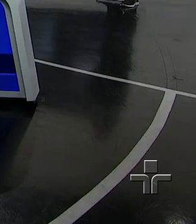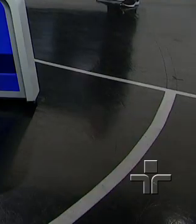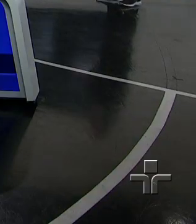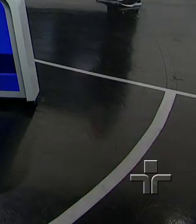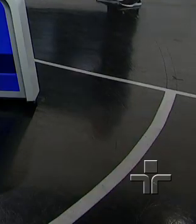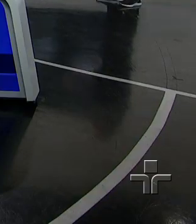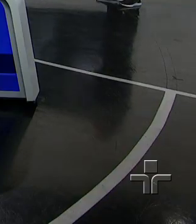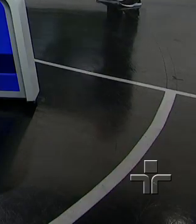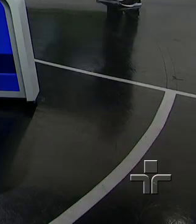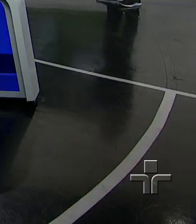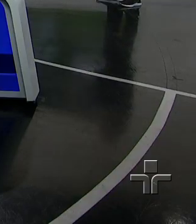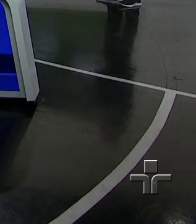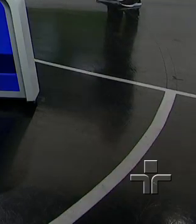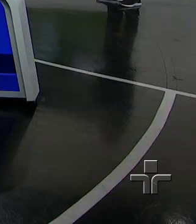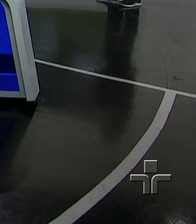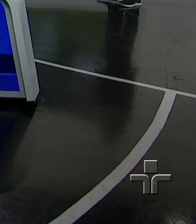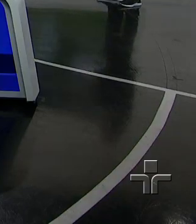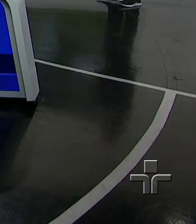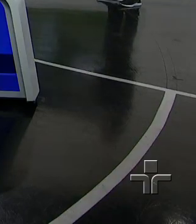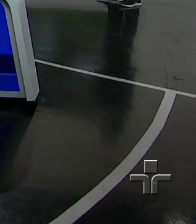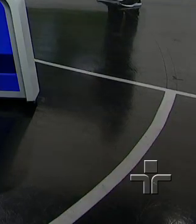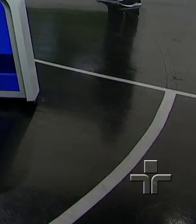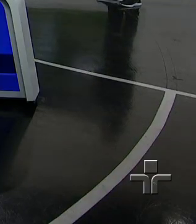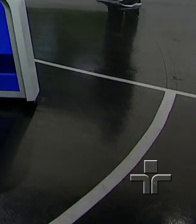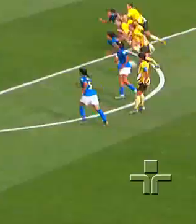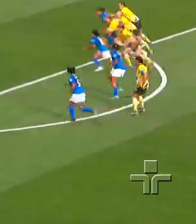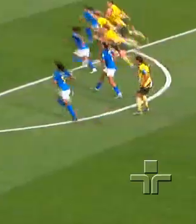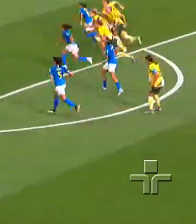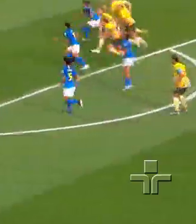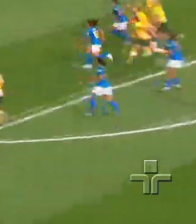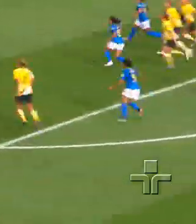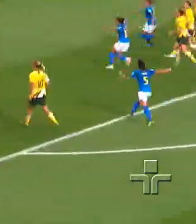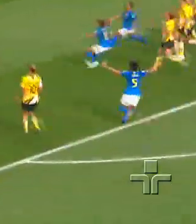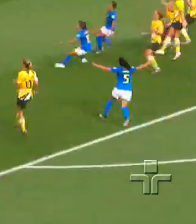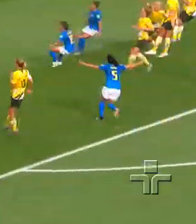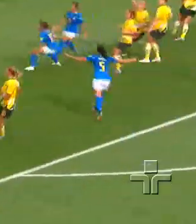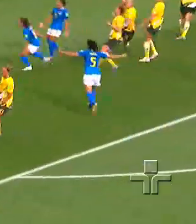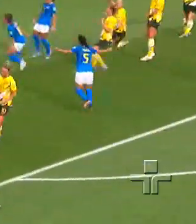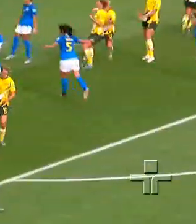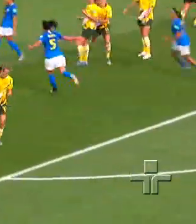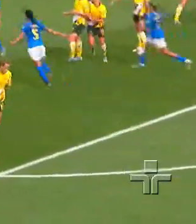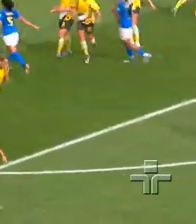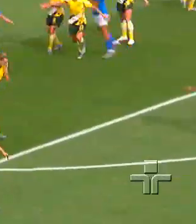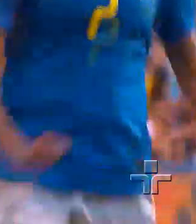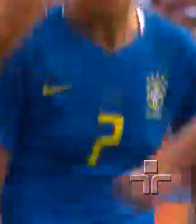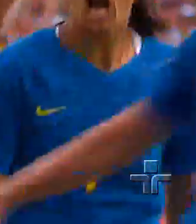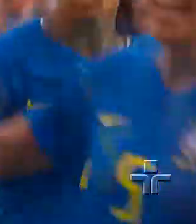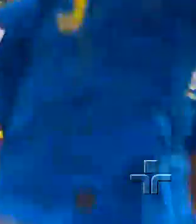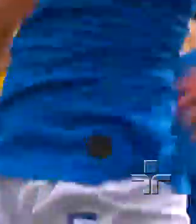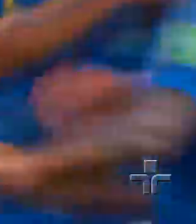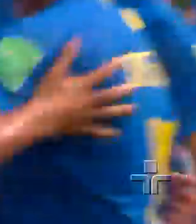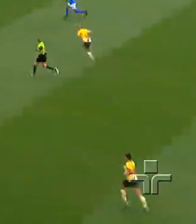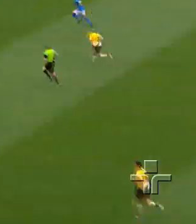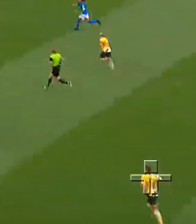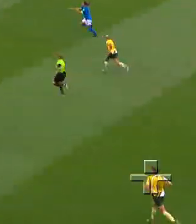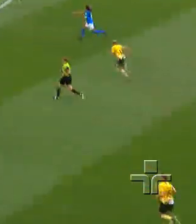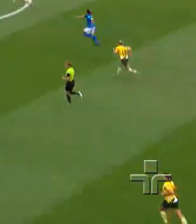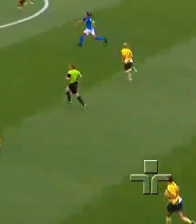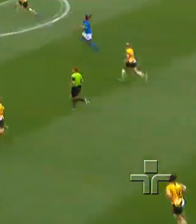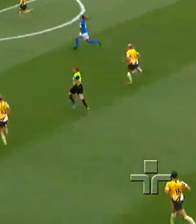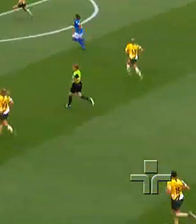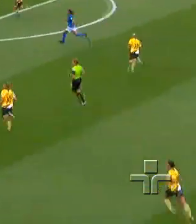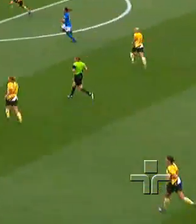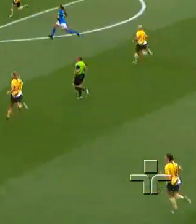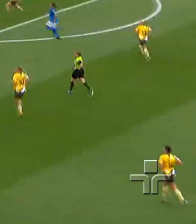tanto prestígio. A gente vai ver, a gente separou os gols da seleção brasileira, teve em campo hoje. A Marta abriu o placar, a gente vai ver depois a Cristiane fazendo 2-0